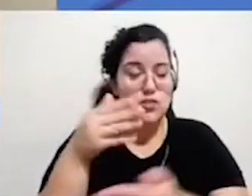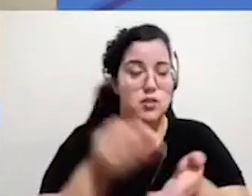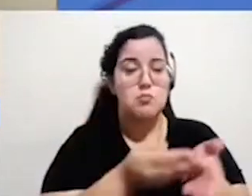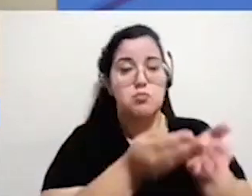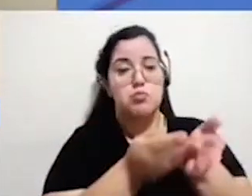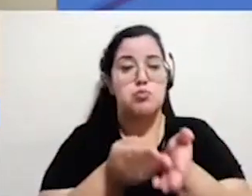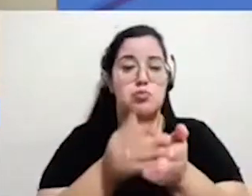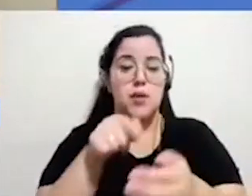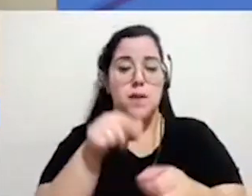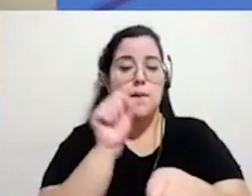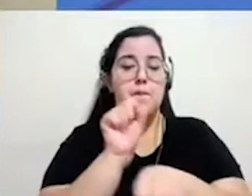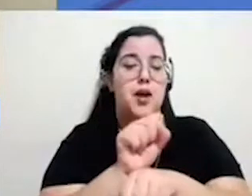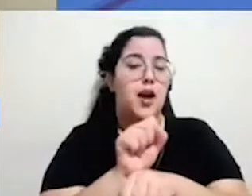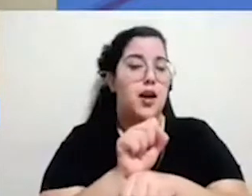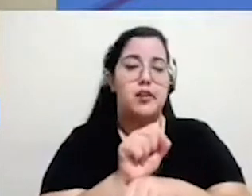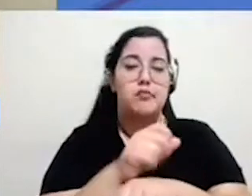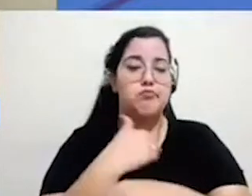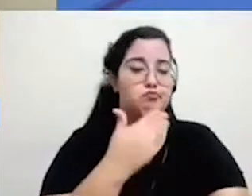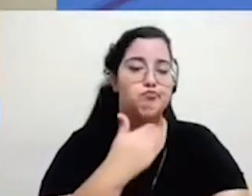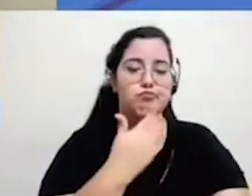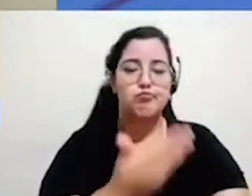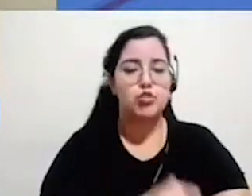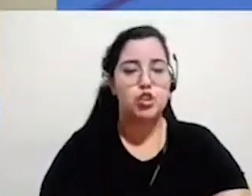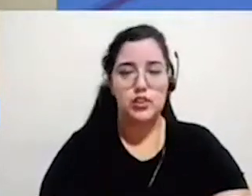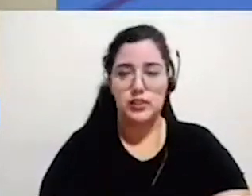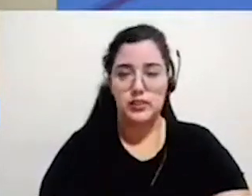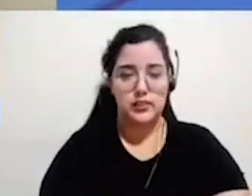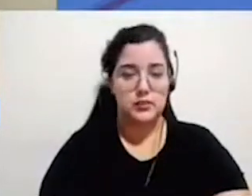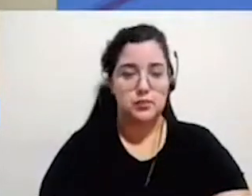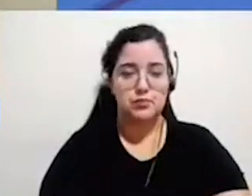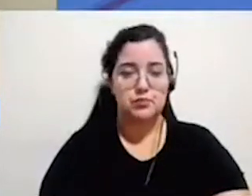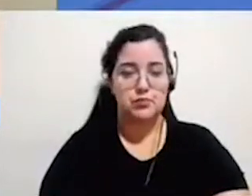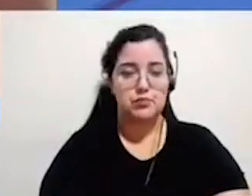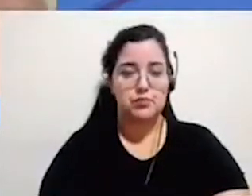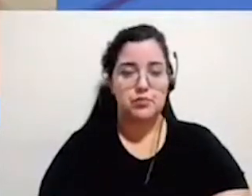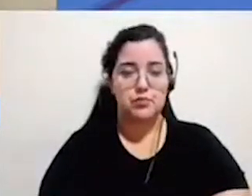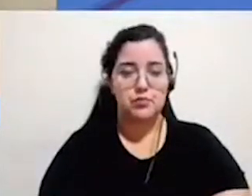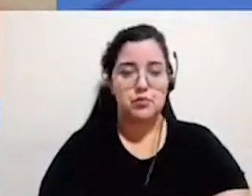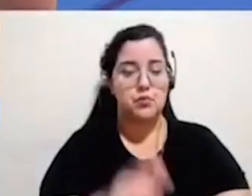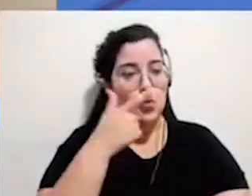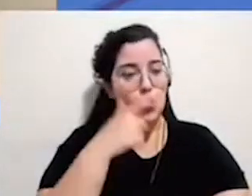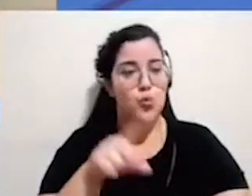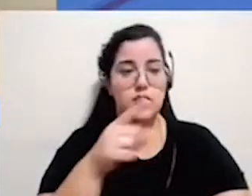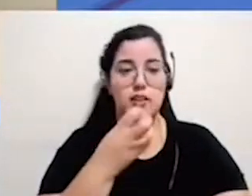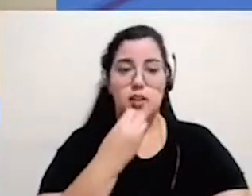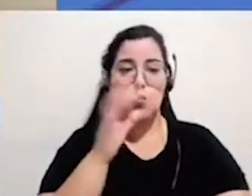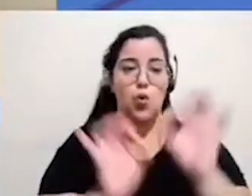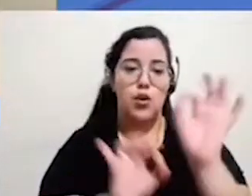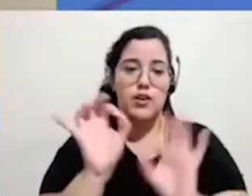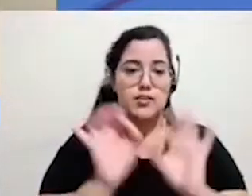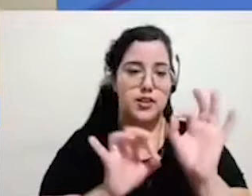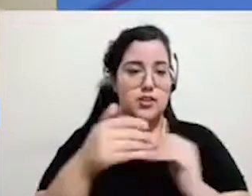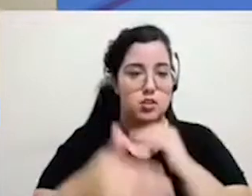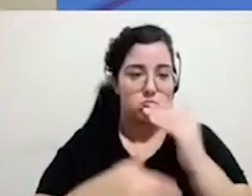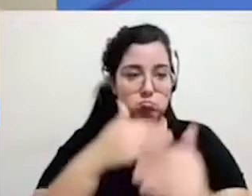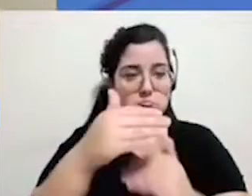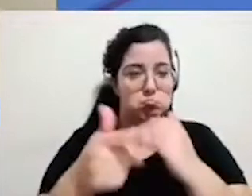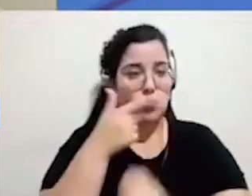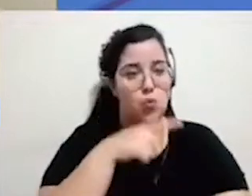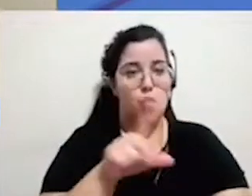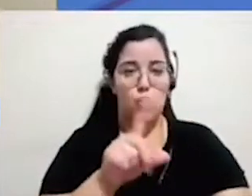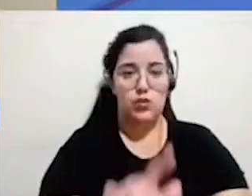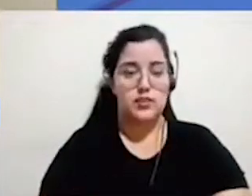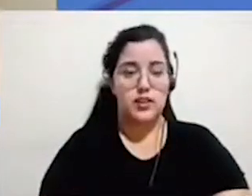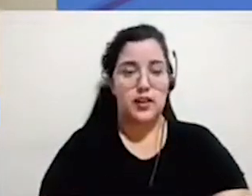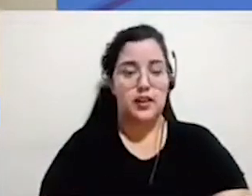vai acontecer é que você não vai conseguir uma organização para levar o barco adiante, entendeu? Então,